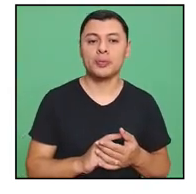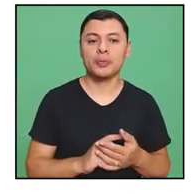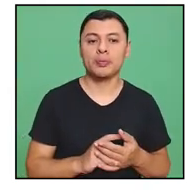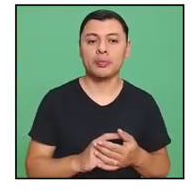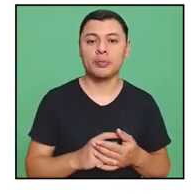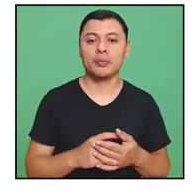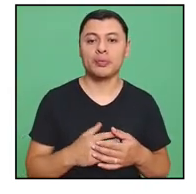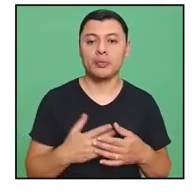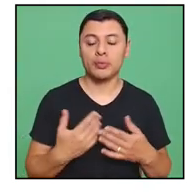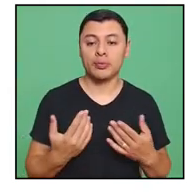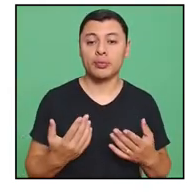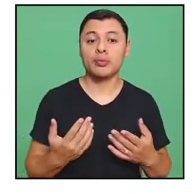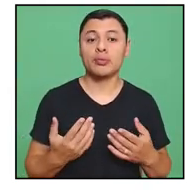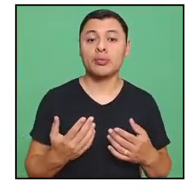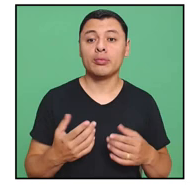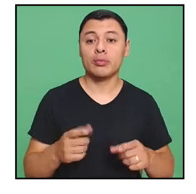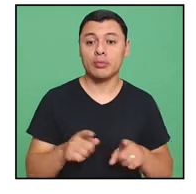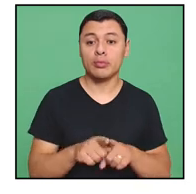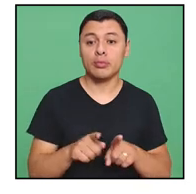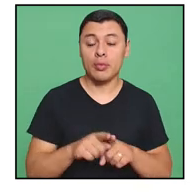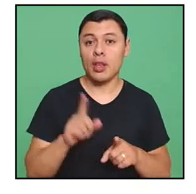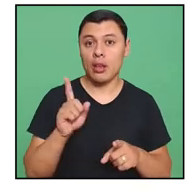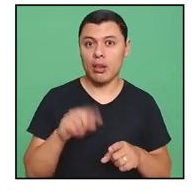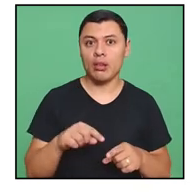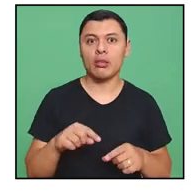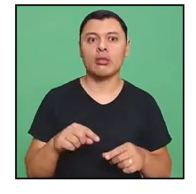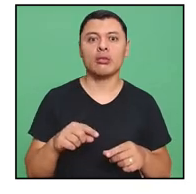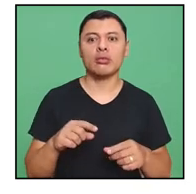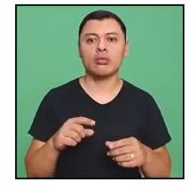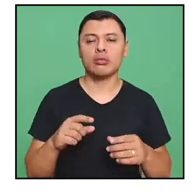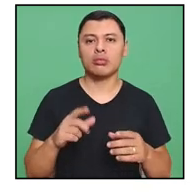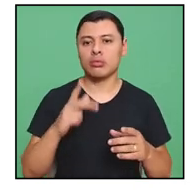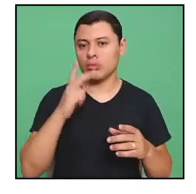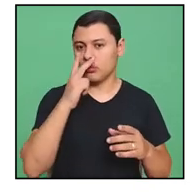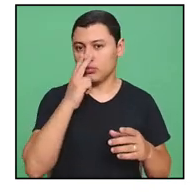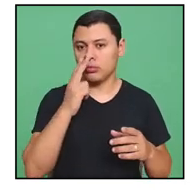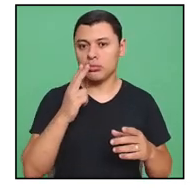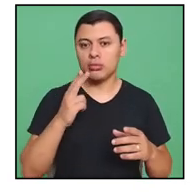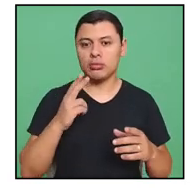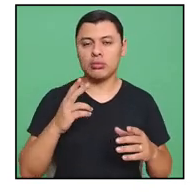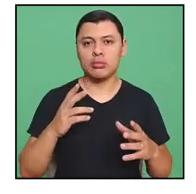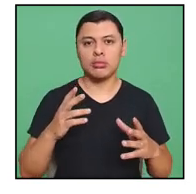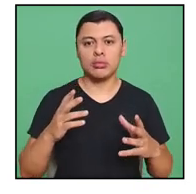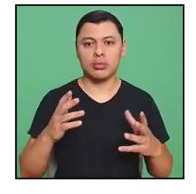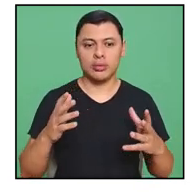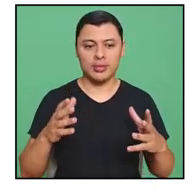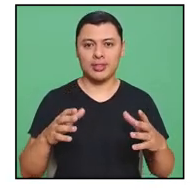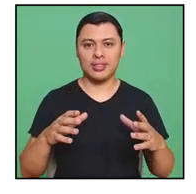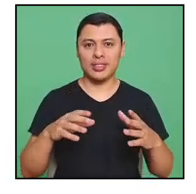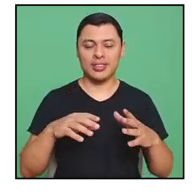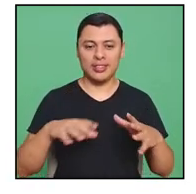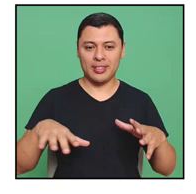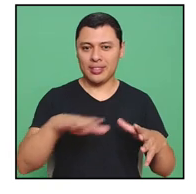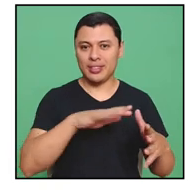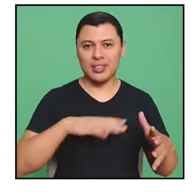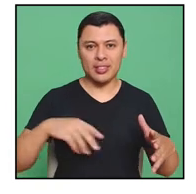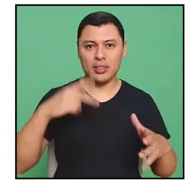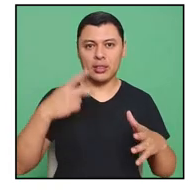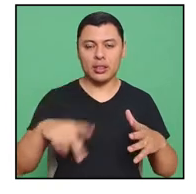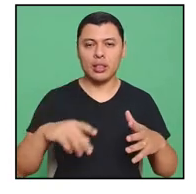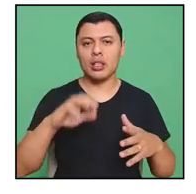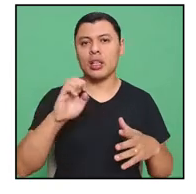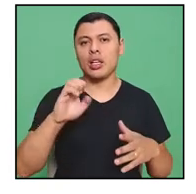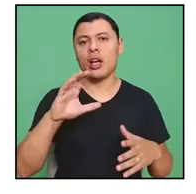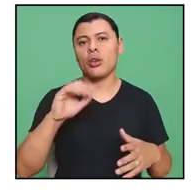e é uma perspectiva mais notarial desse ecossistema, mas é possível,